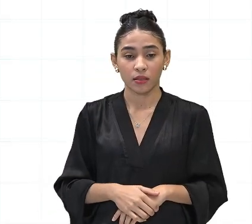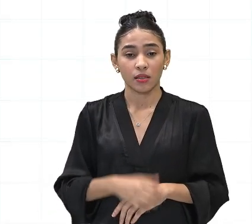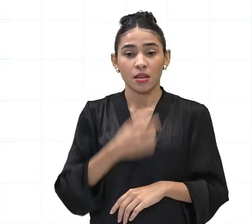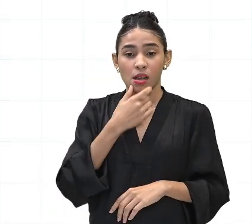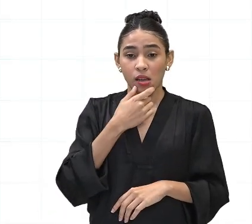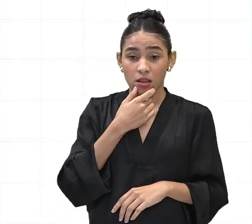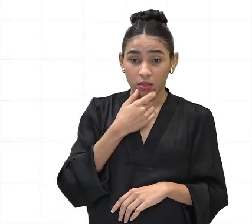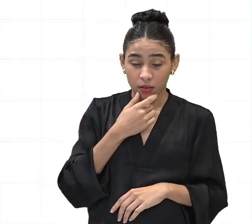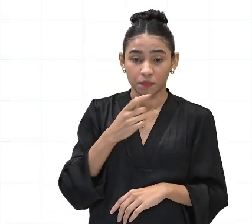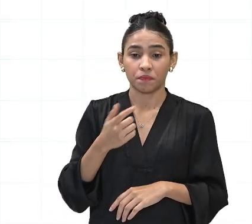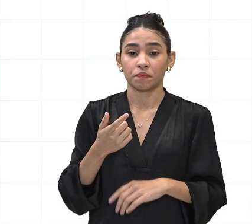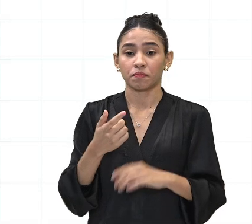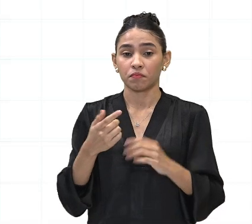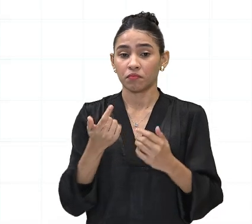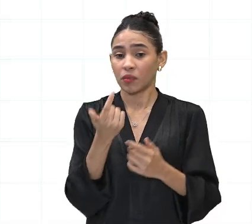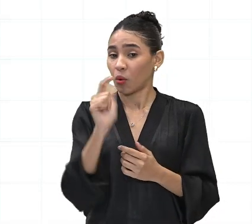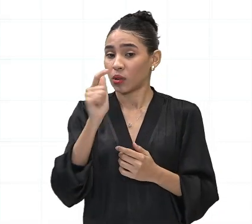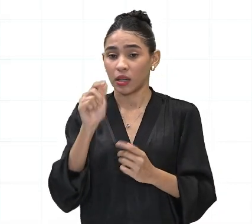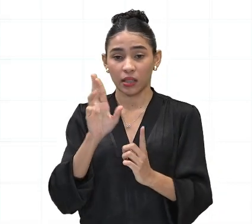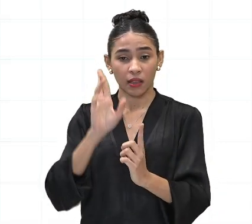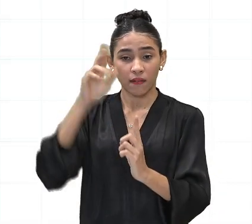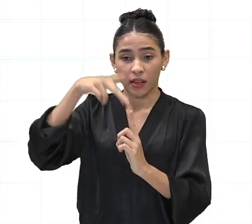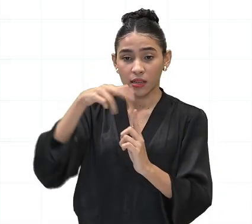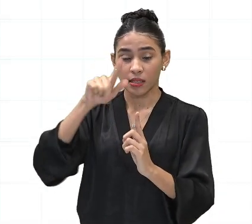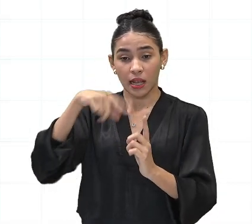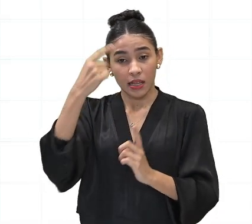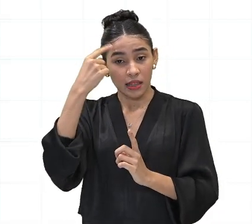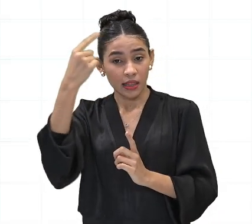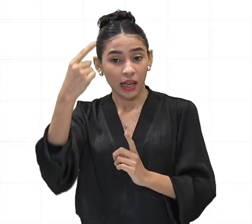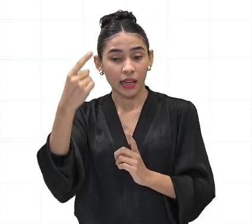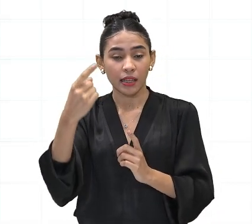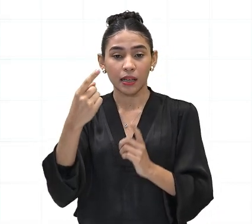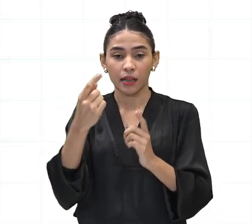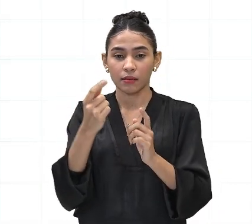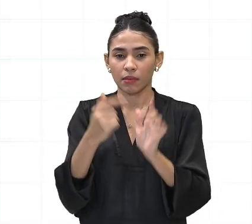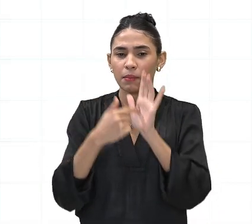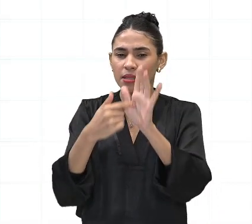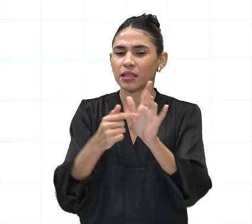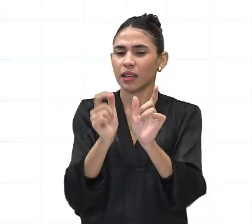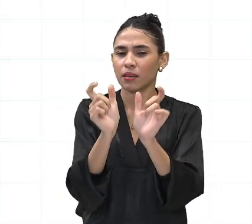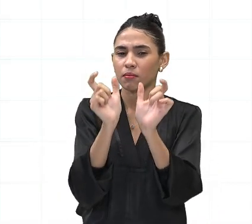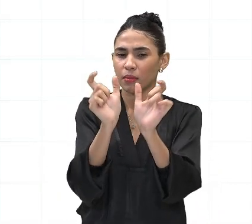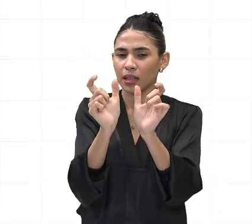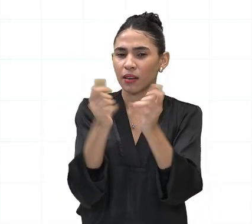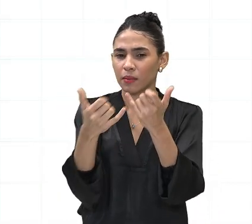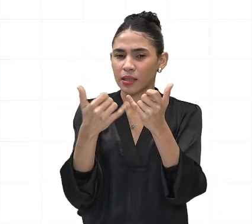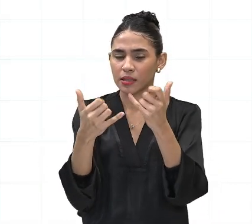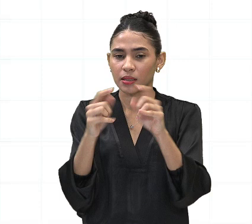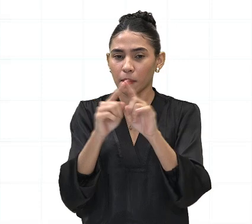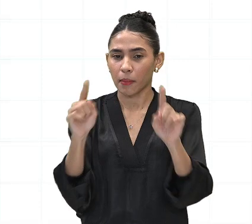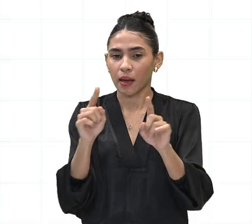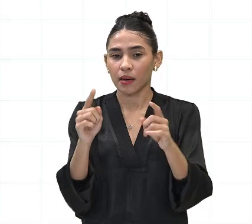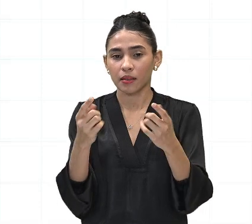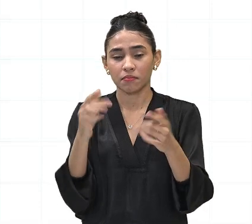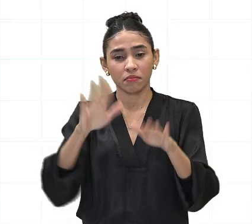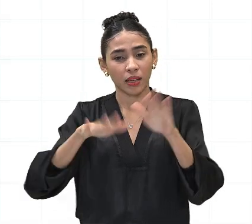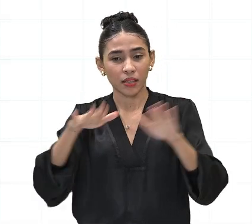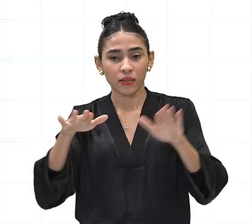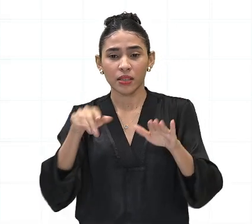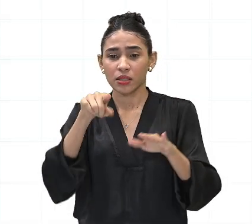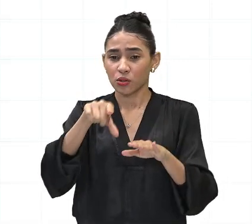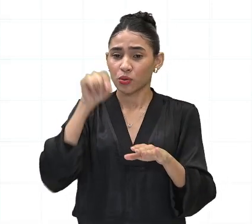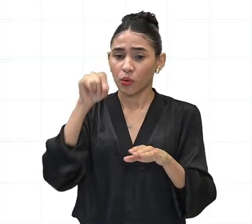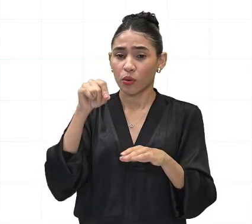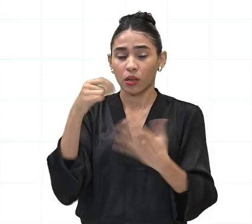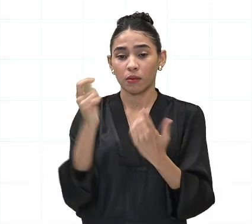aí outras referências, a ideia é trazer o equivalente, que seria um caso amoroso. Só que às vezes a gente opta pela palavra